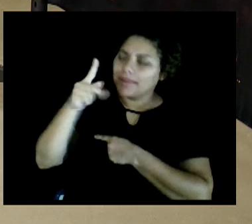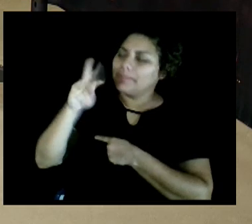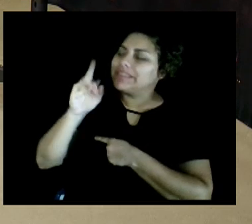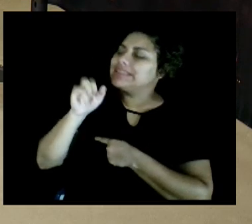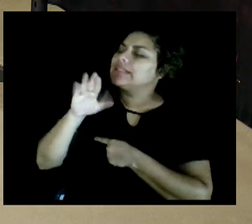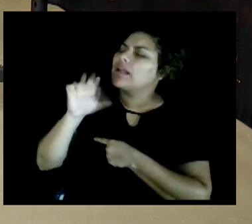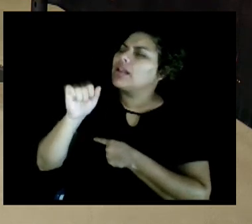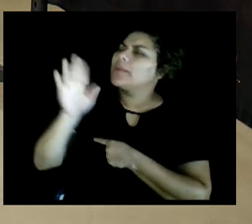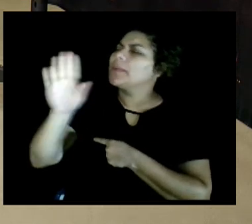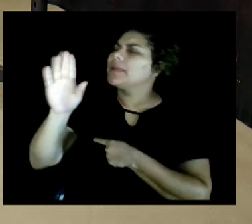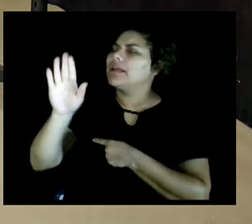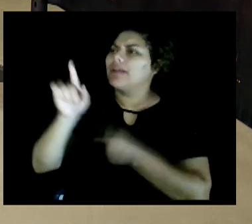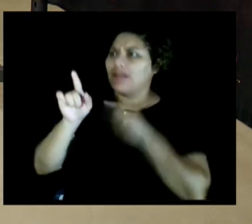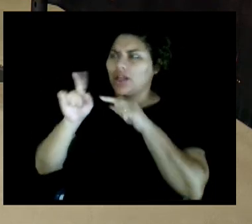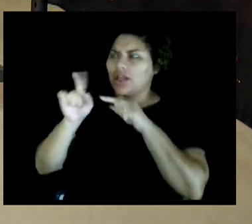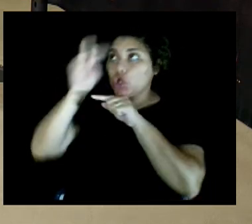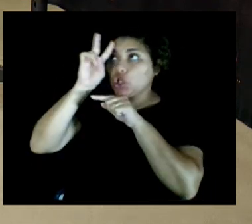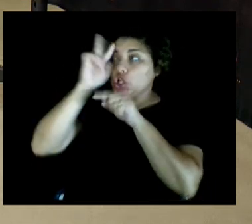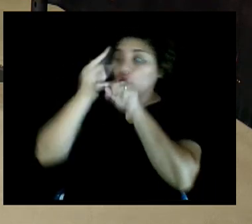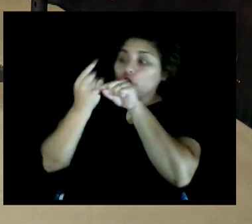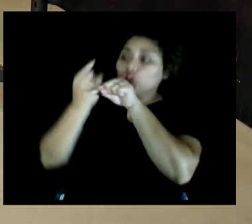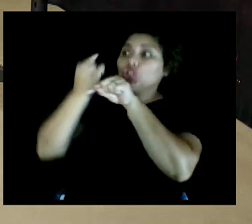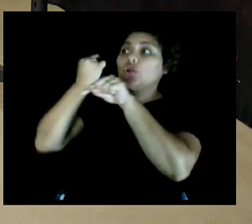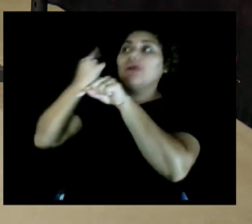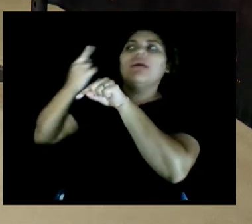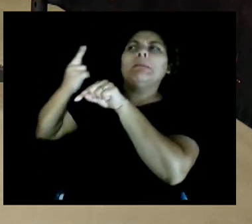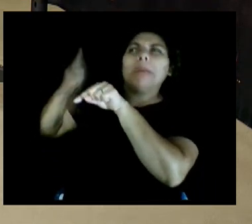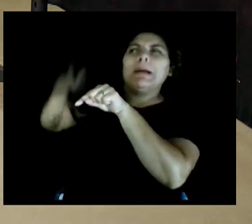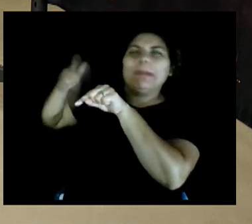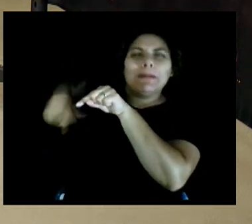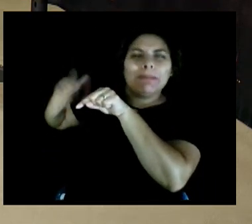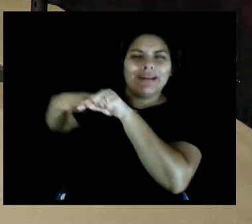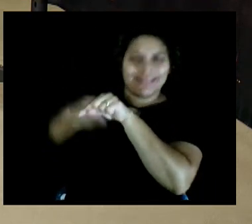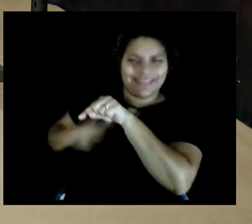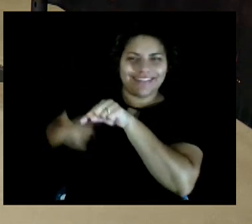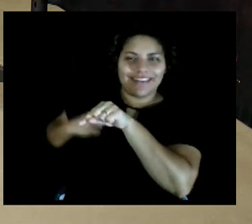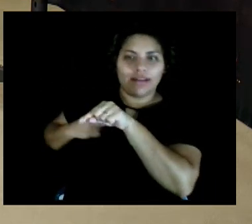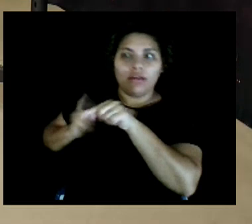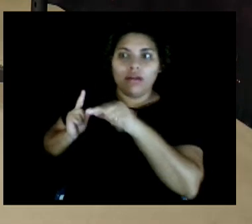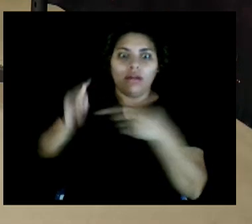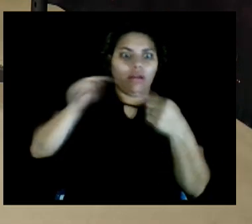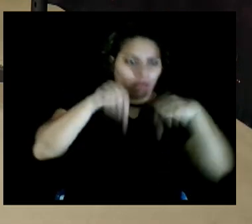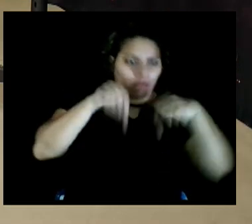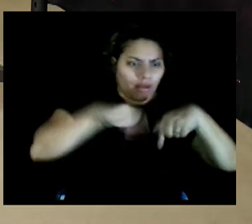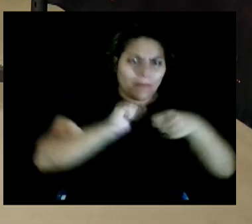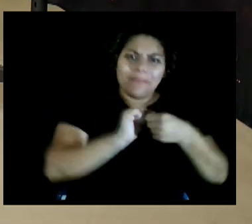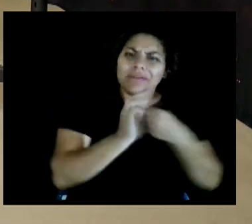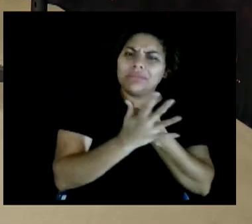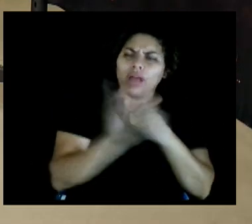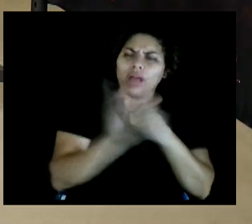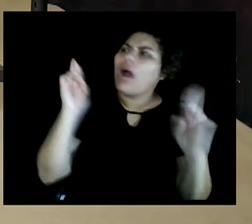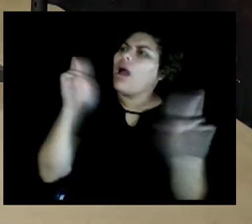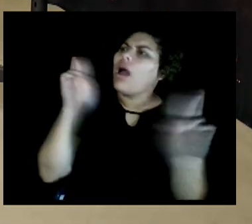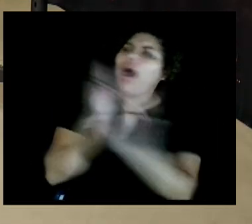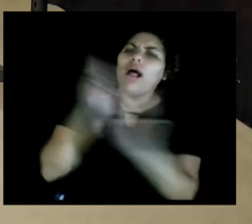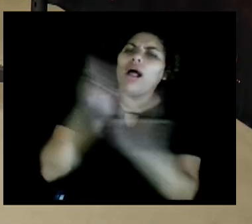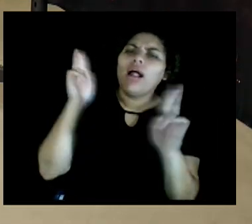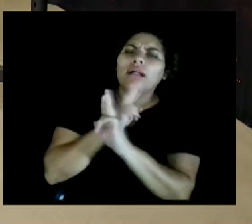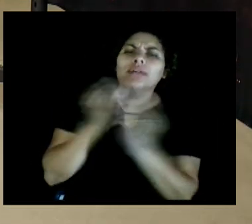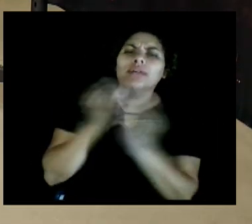pandemia, como que a gente pode colocar? Realmente a pandemia, ela impulsionou a nostalgia?